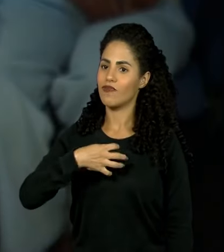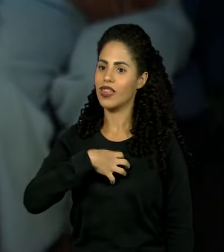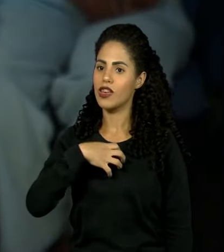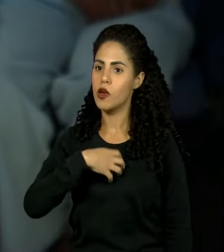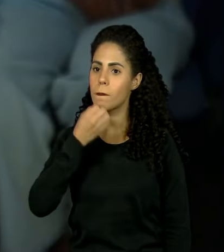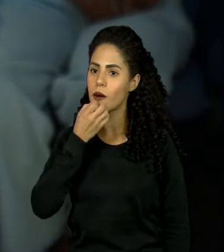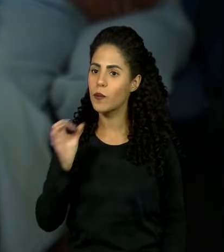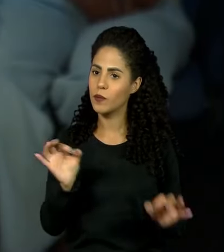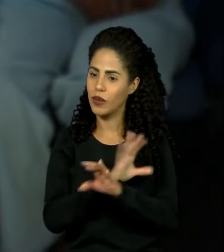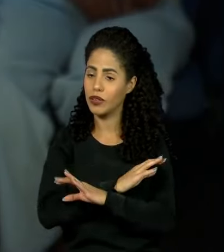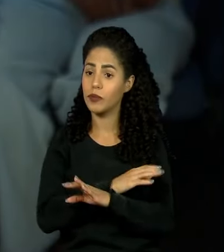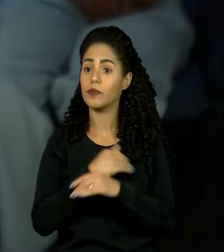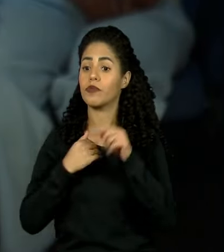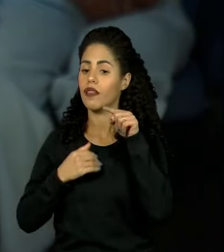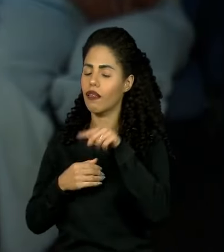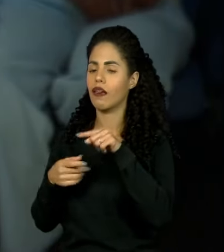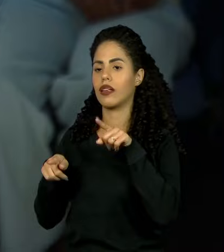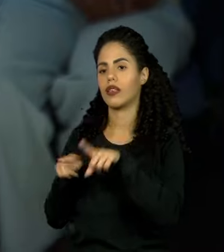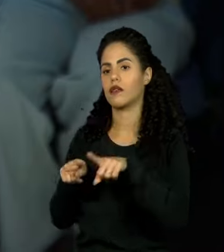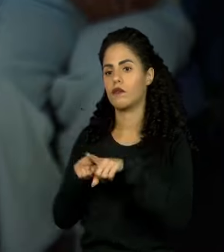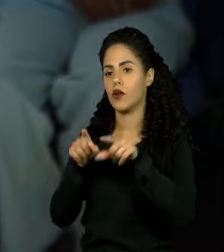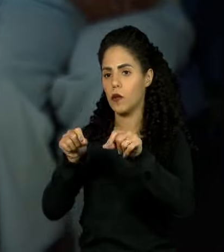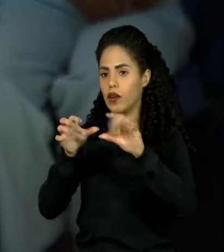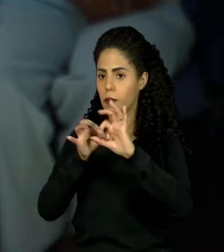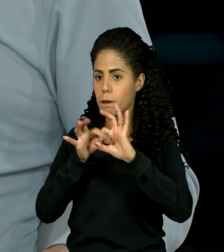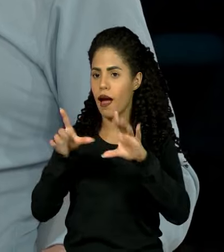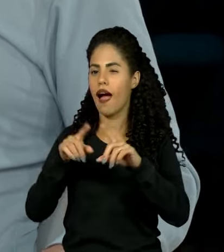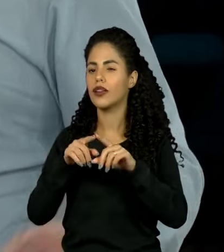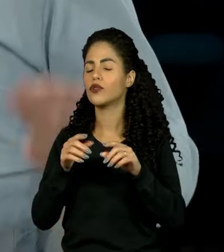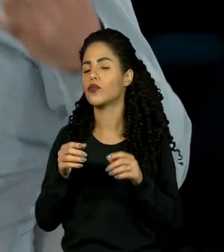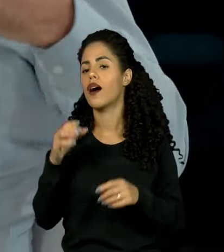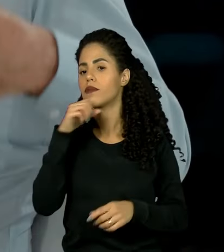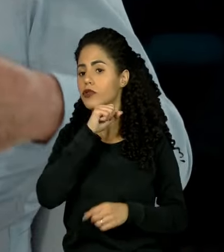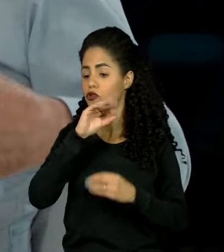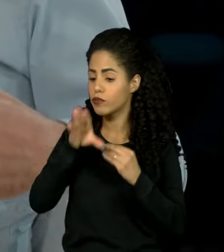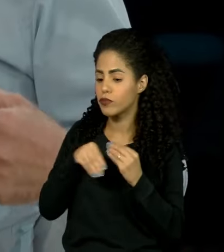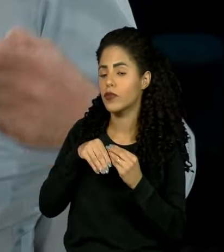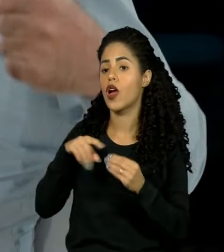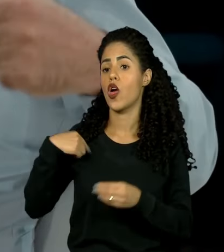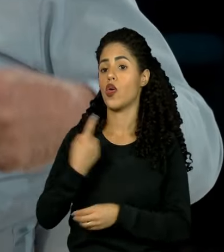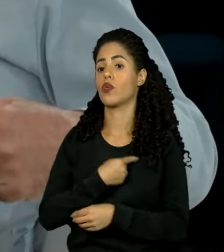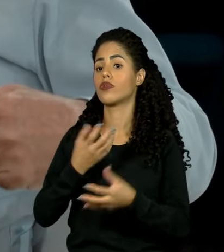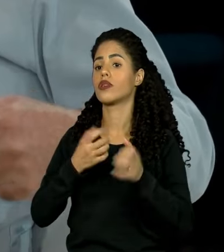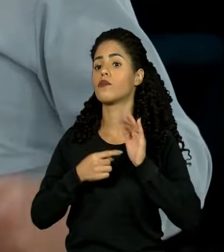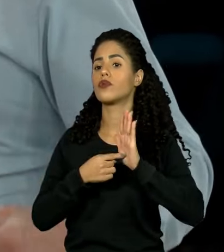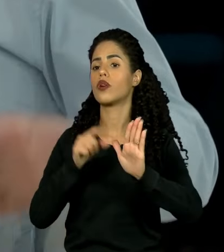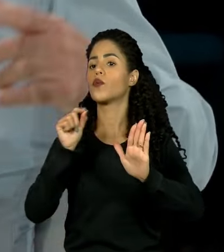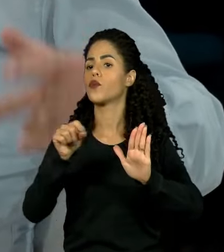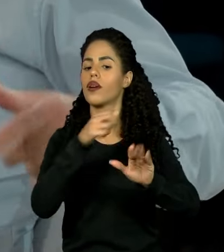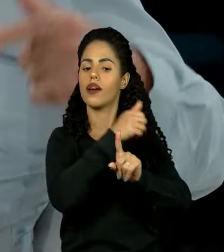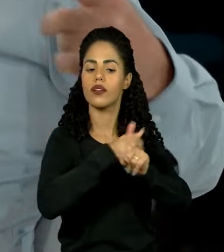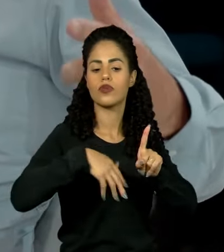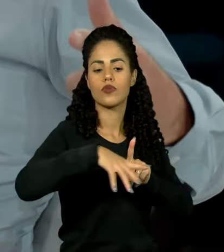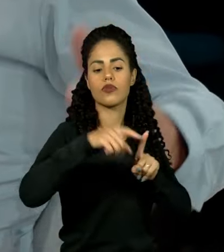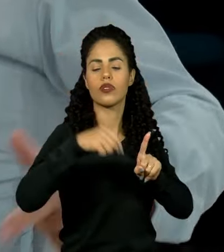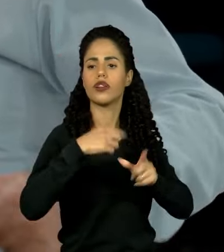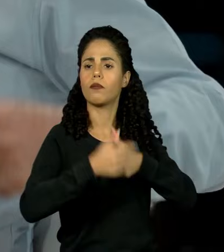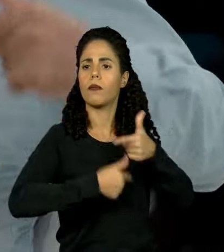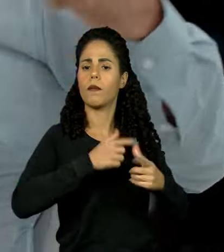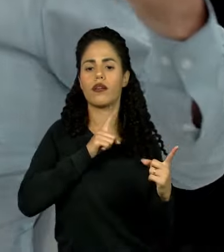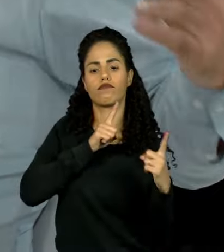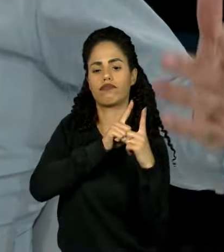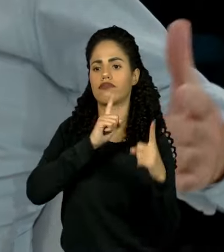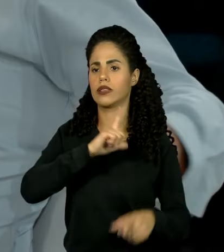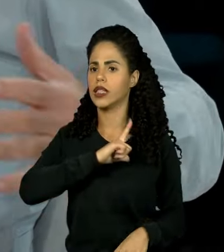Preparadas e aqui Salita me permite um parêntese que nós queremos mostrar a sociedade Além do serviço além